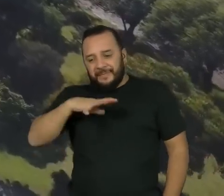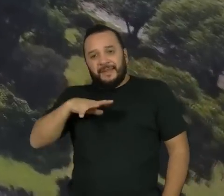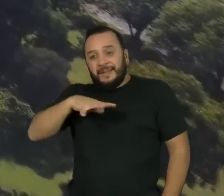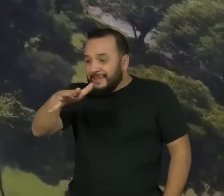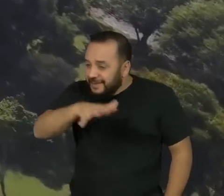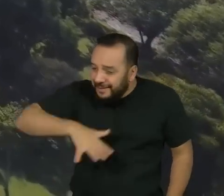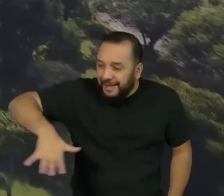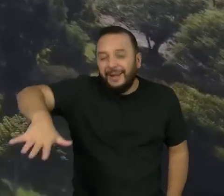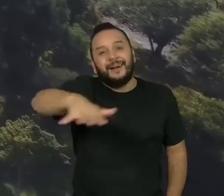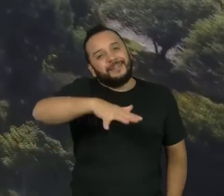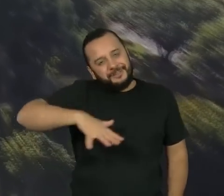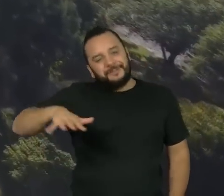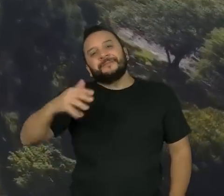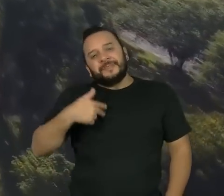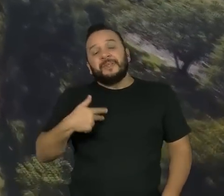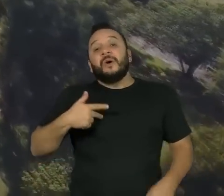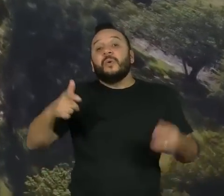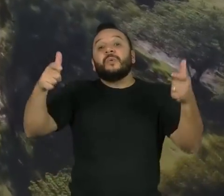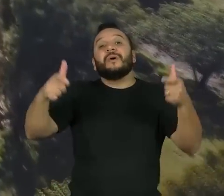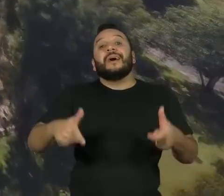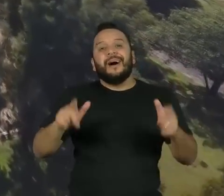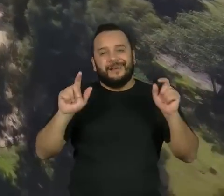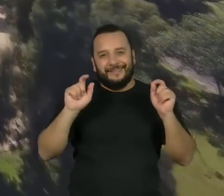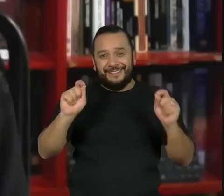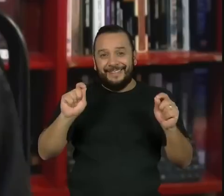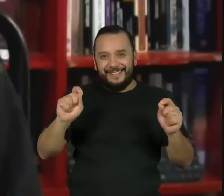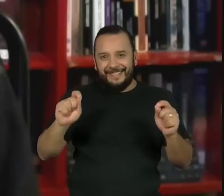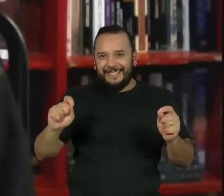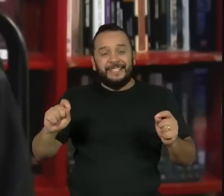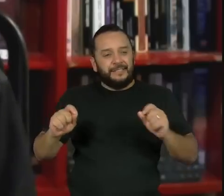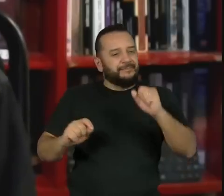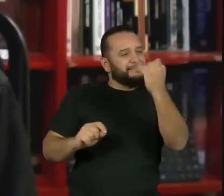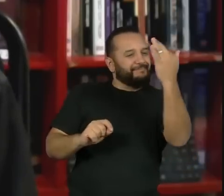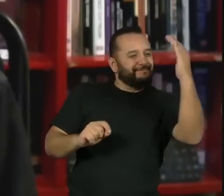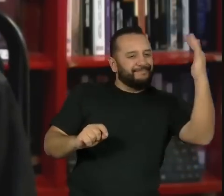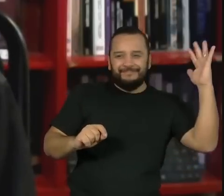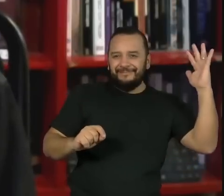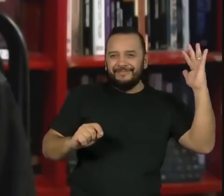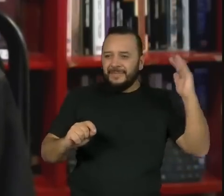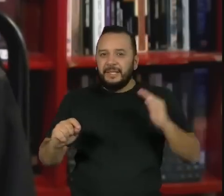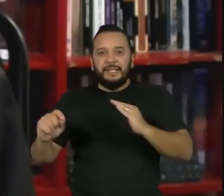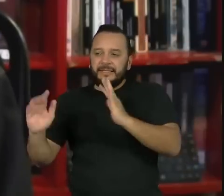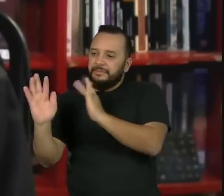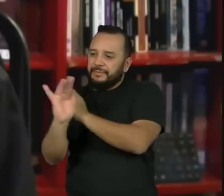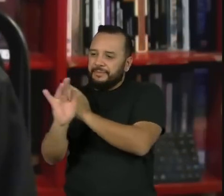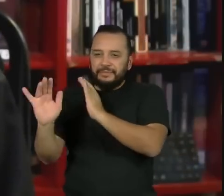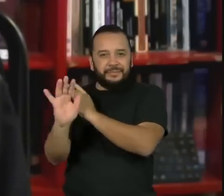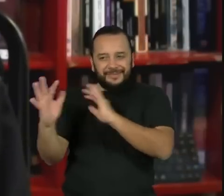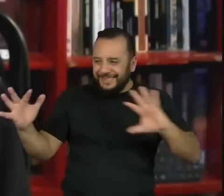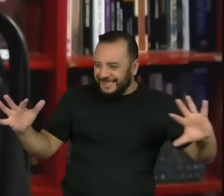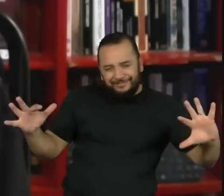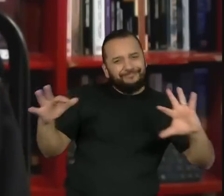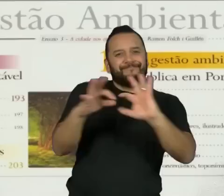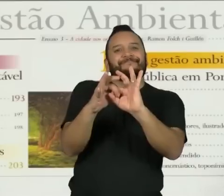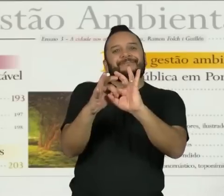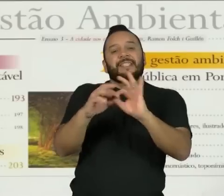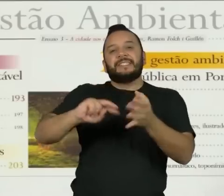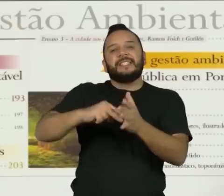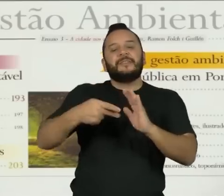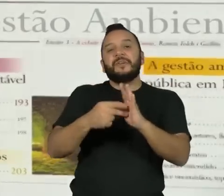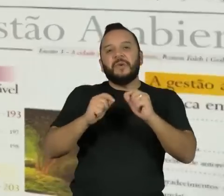um organismo que seja entrelaçado com o ecossistema em que está. Isso significa menos